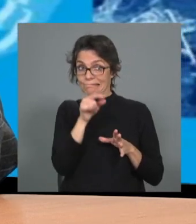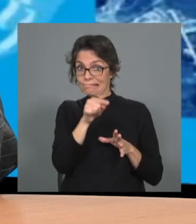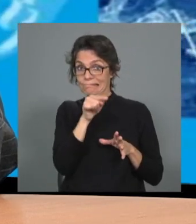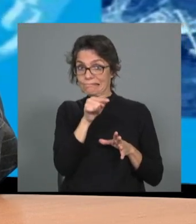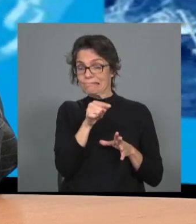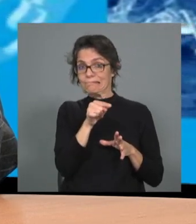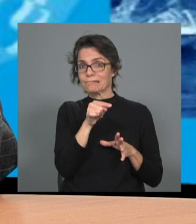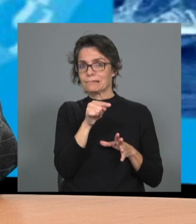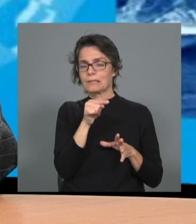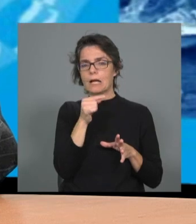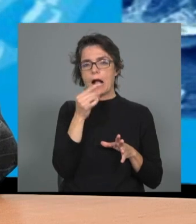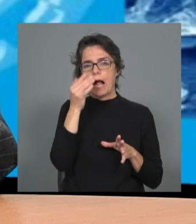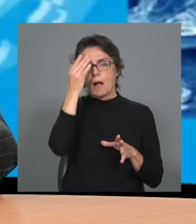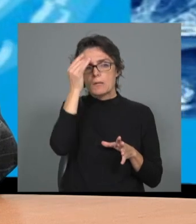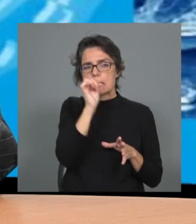de